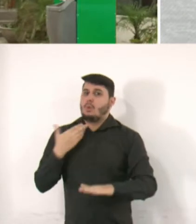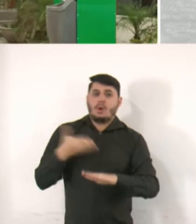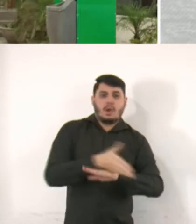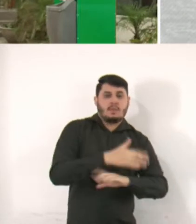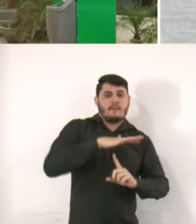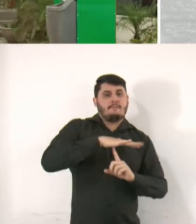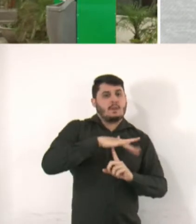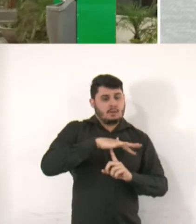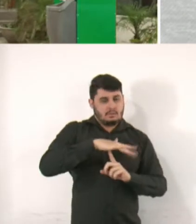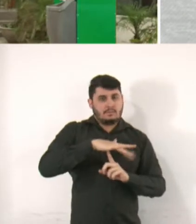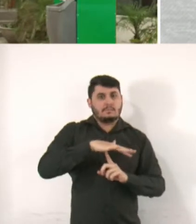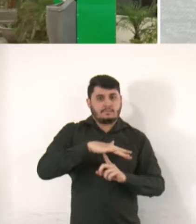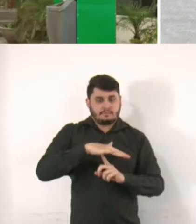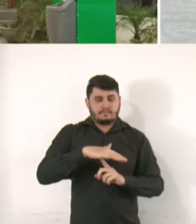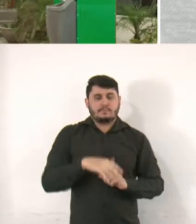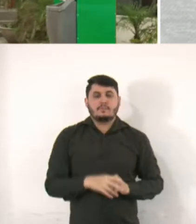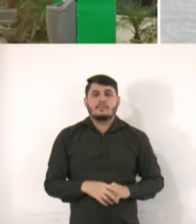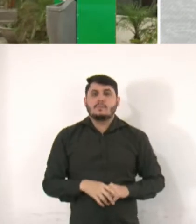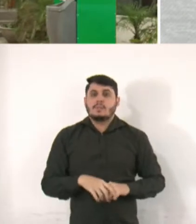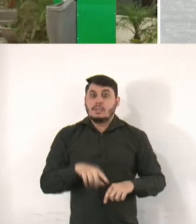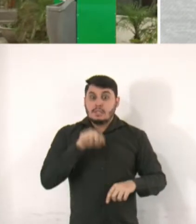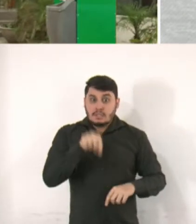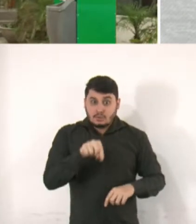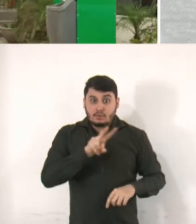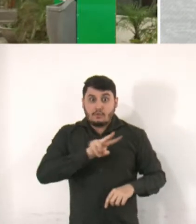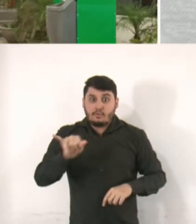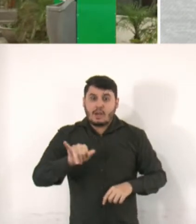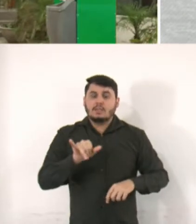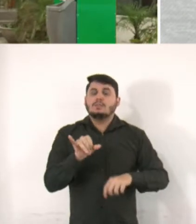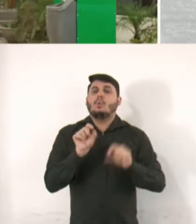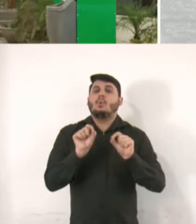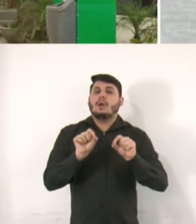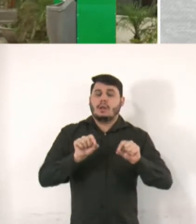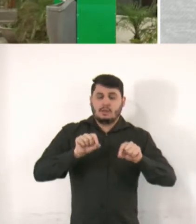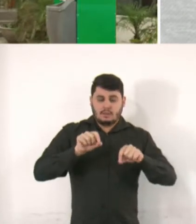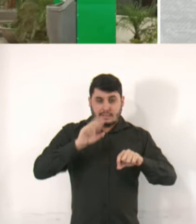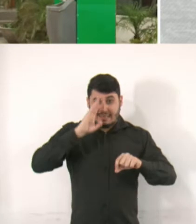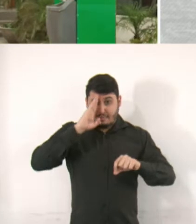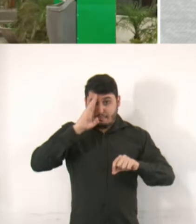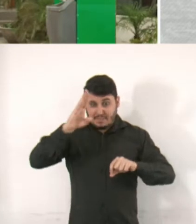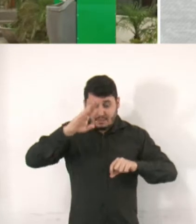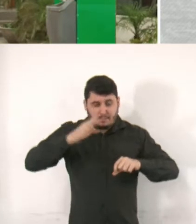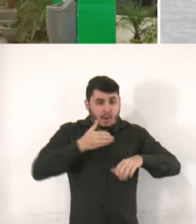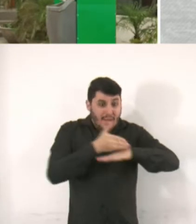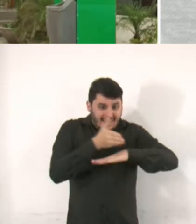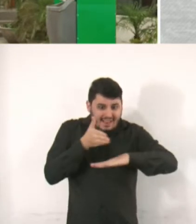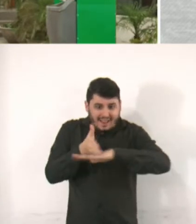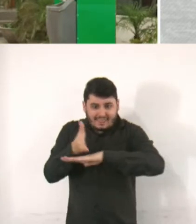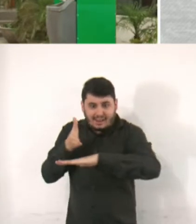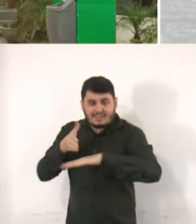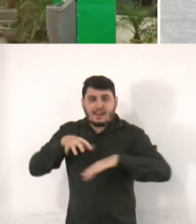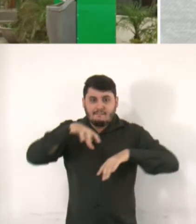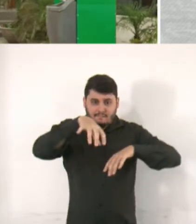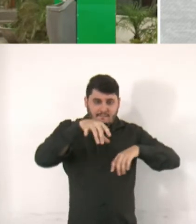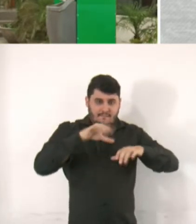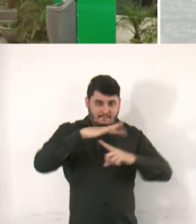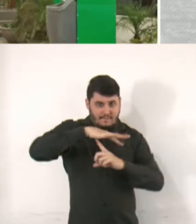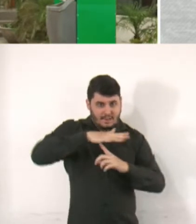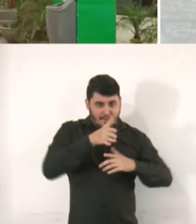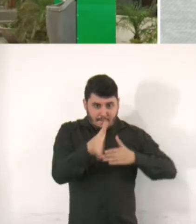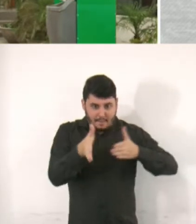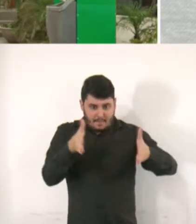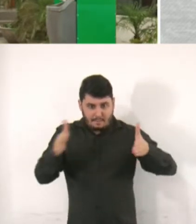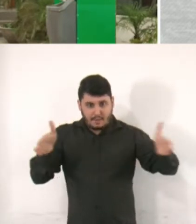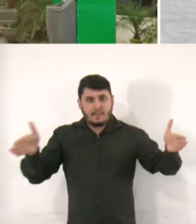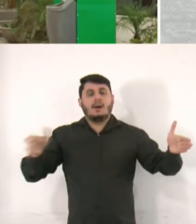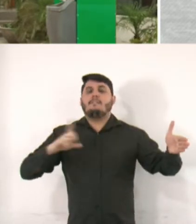os principais locais. Estas são as estações de higienização, são equipamentos lavatórios